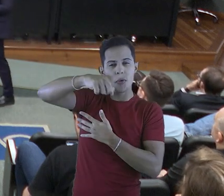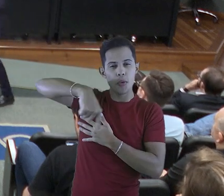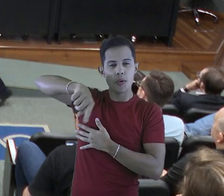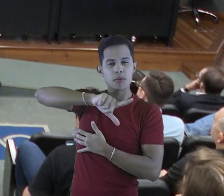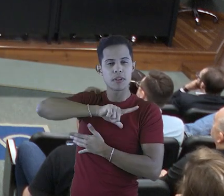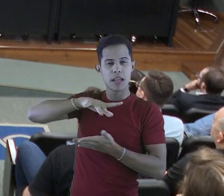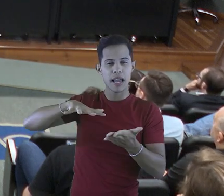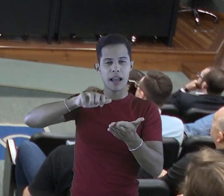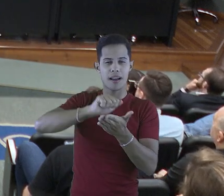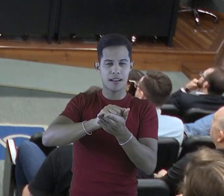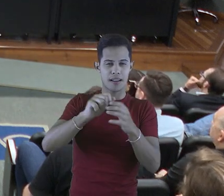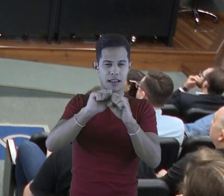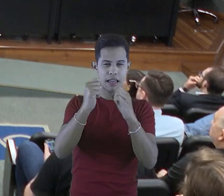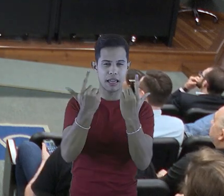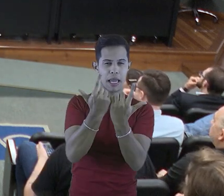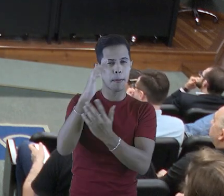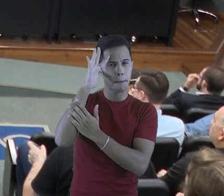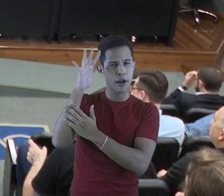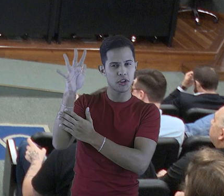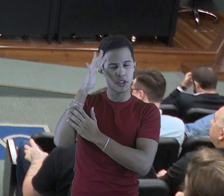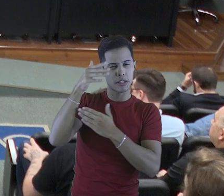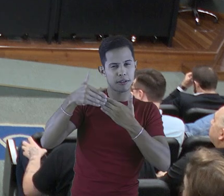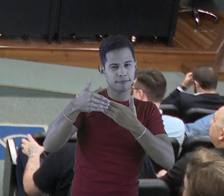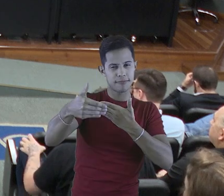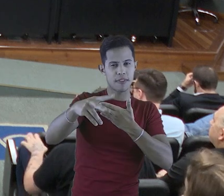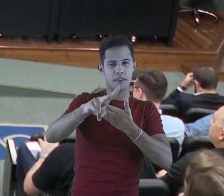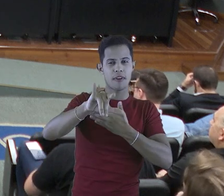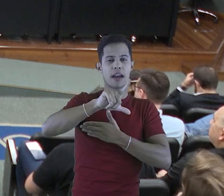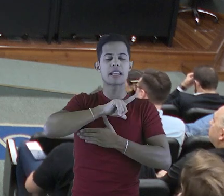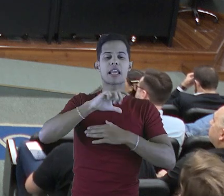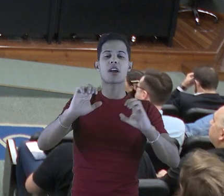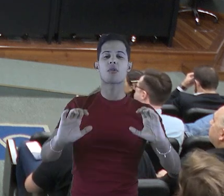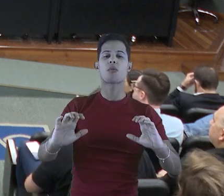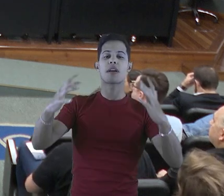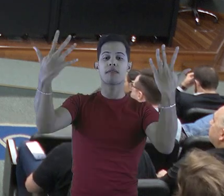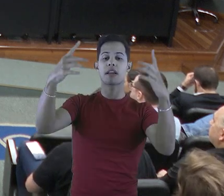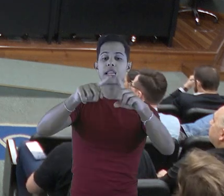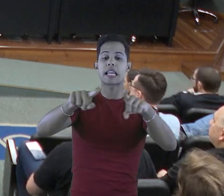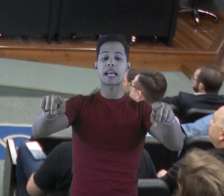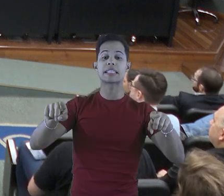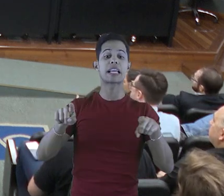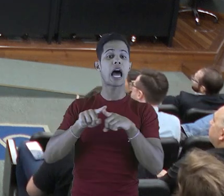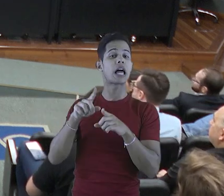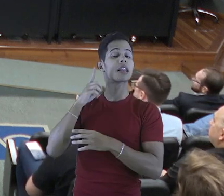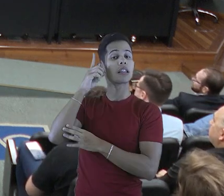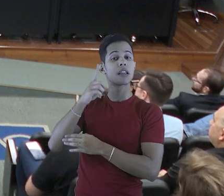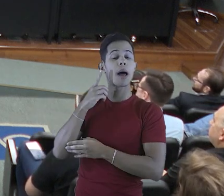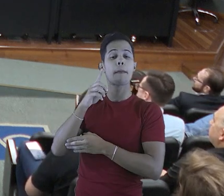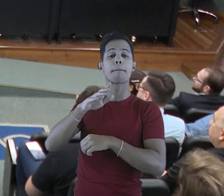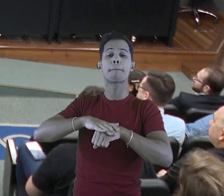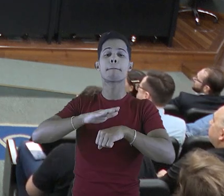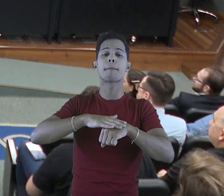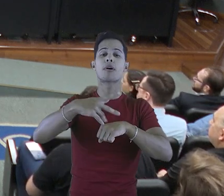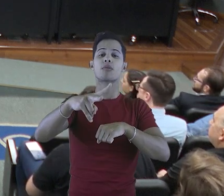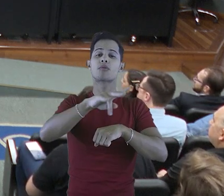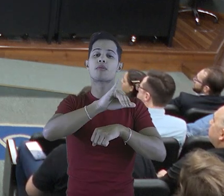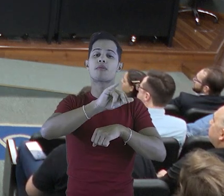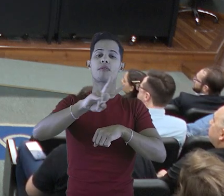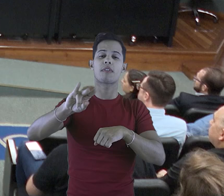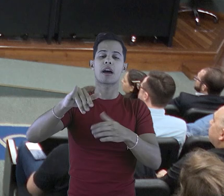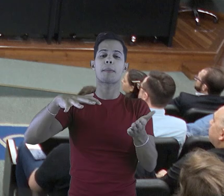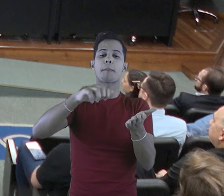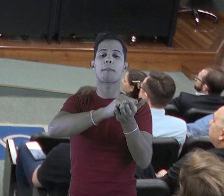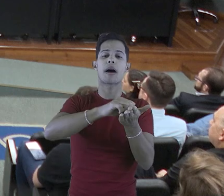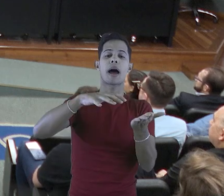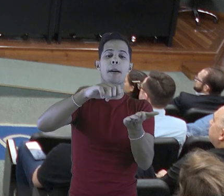na Assembleia. Vamos imaginar que vocês fazem um evento X no gabinete. Vocês vão captar no cadastro. Você quer saber qual partido